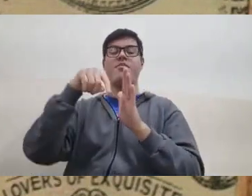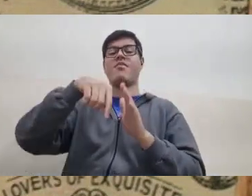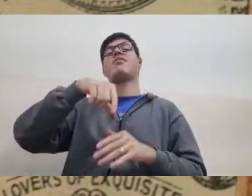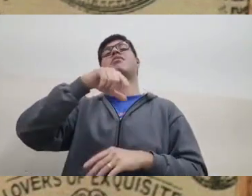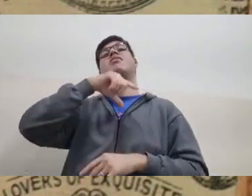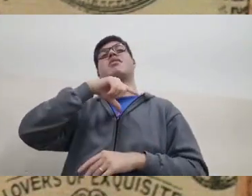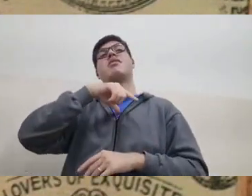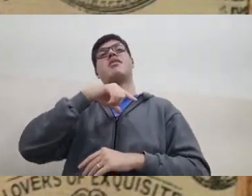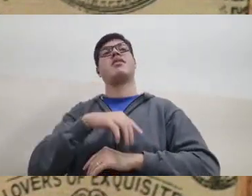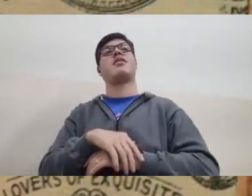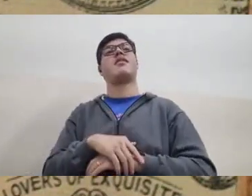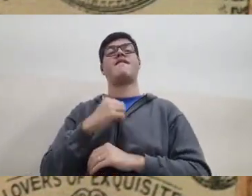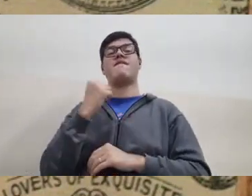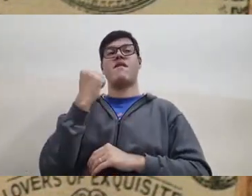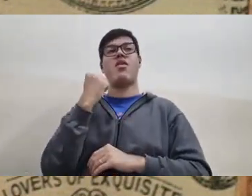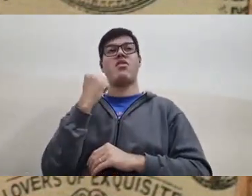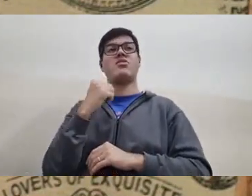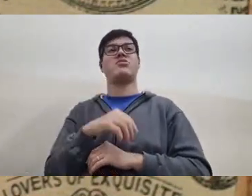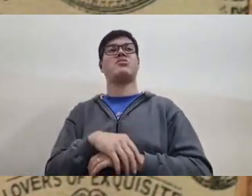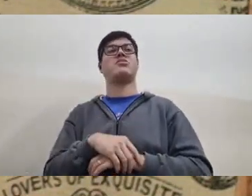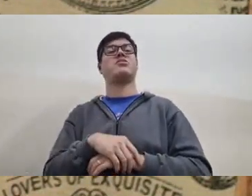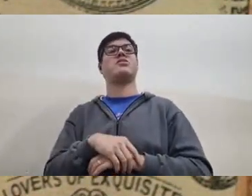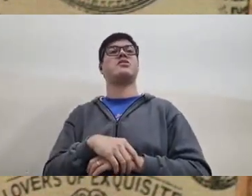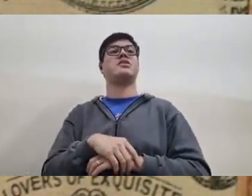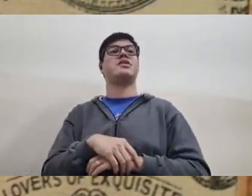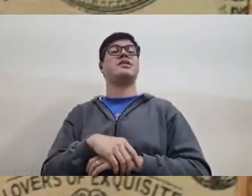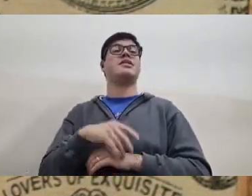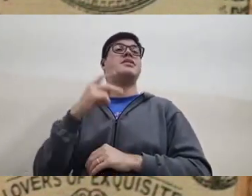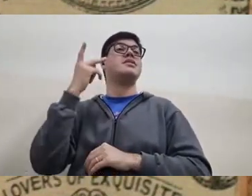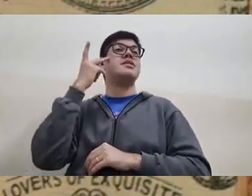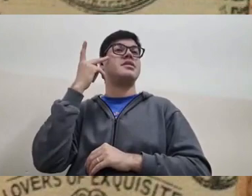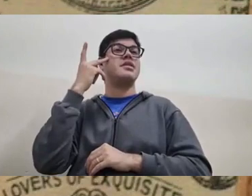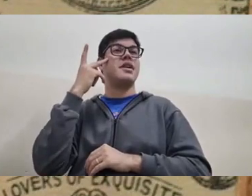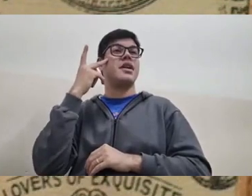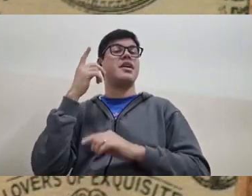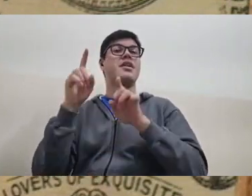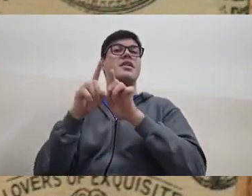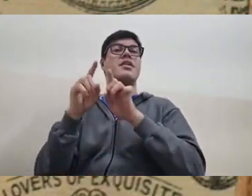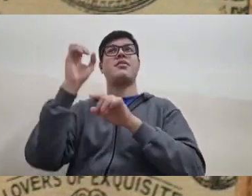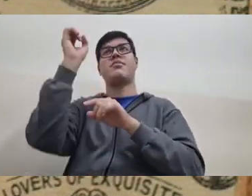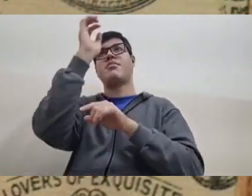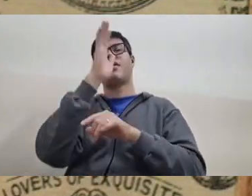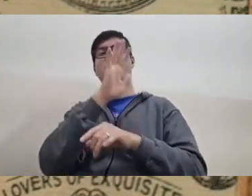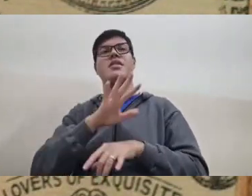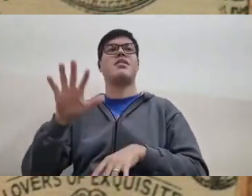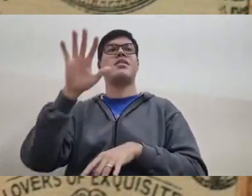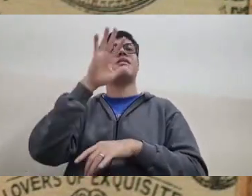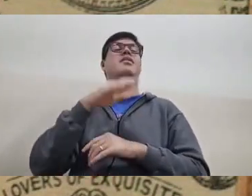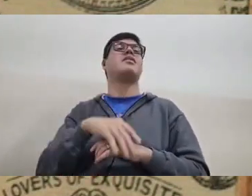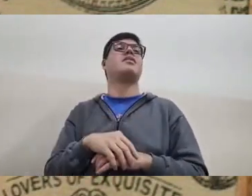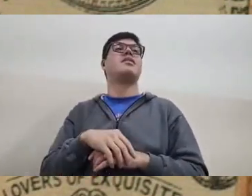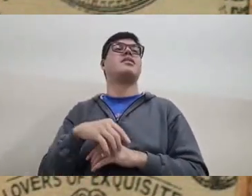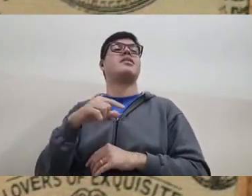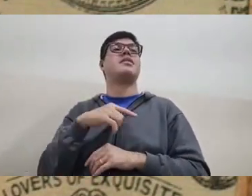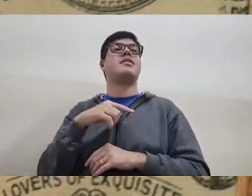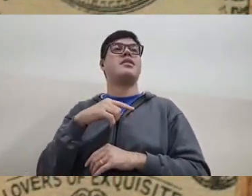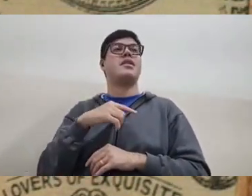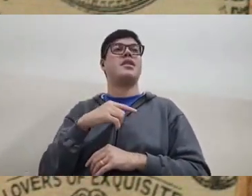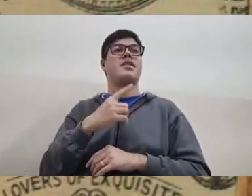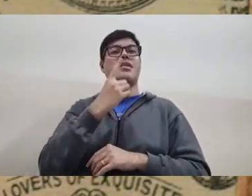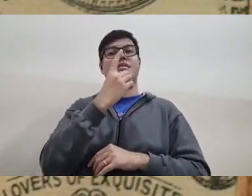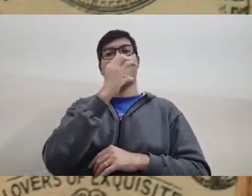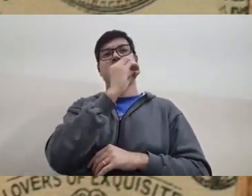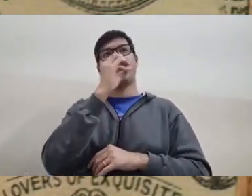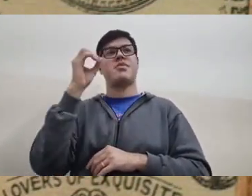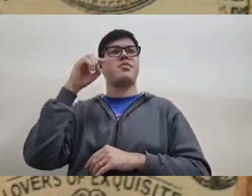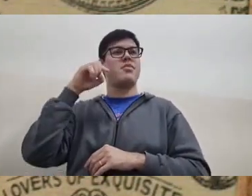é forte forte nós temos uma federação que é de São Paulo e do Brasil muito bem então tem mais de